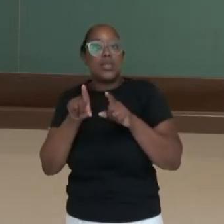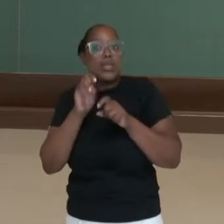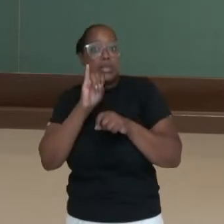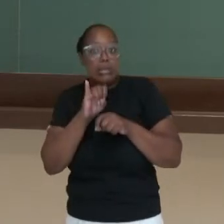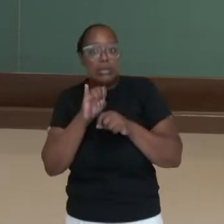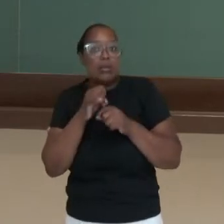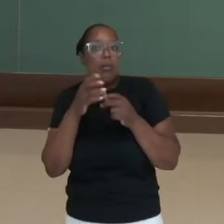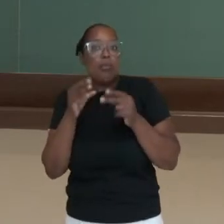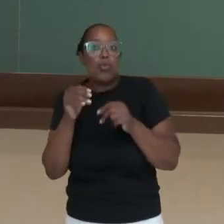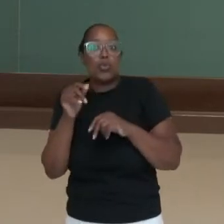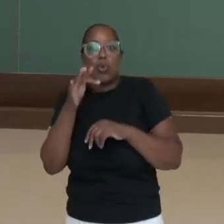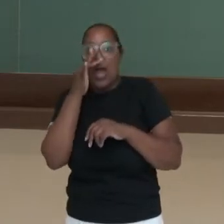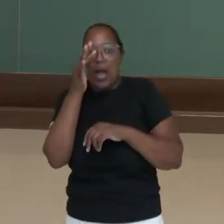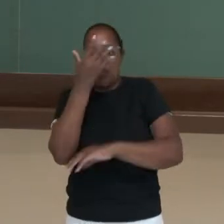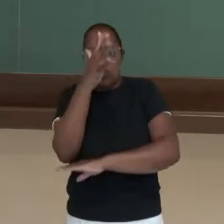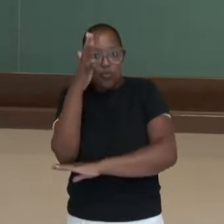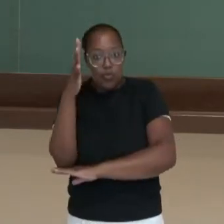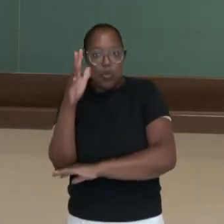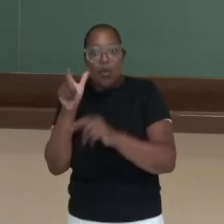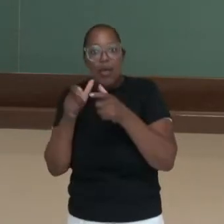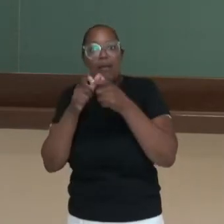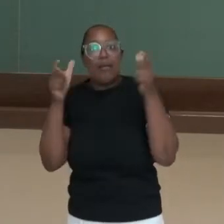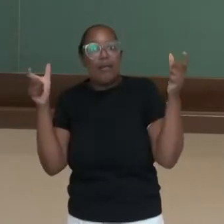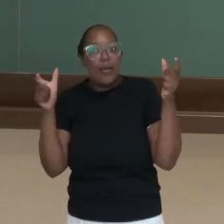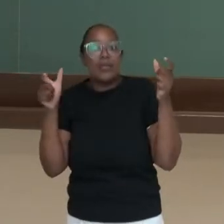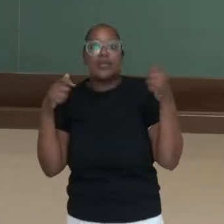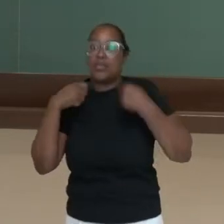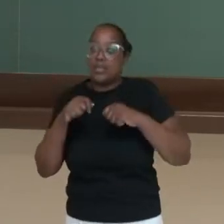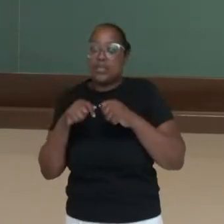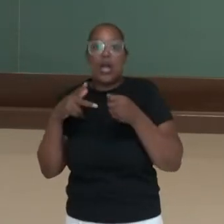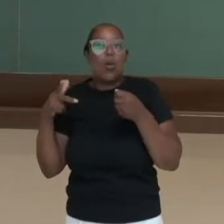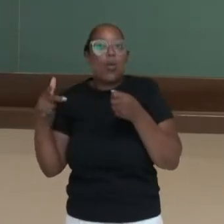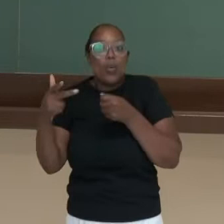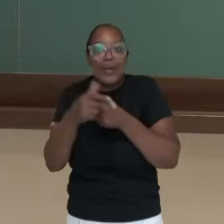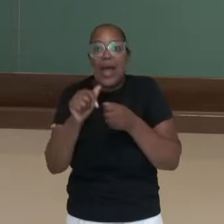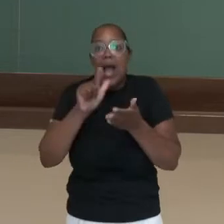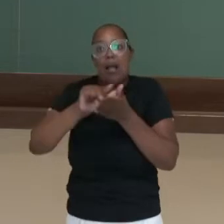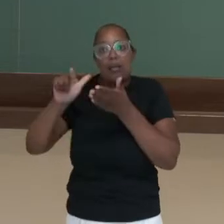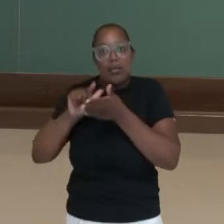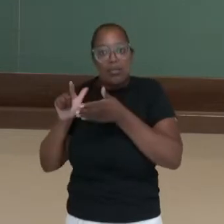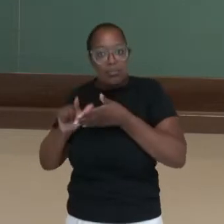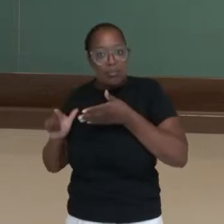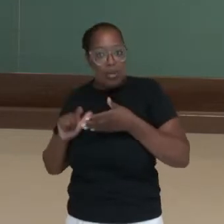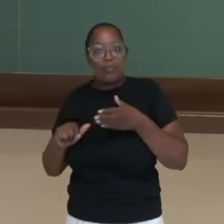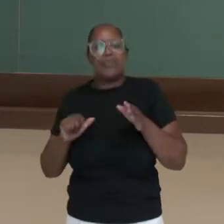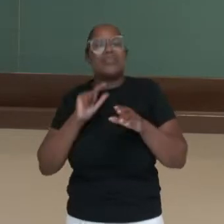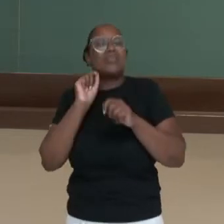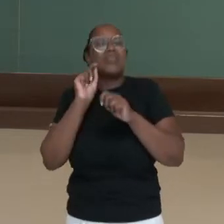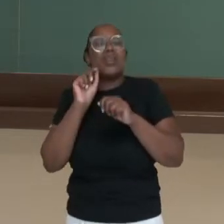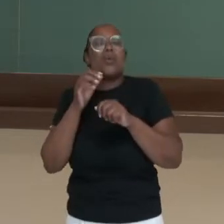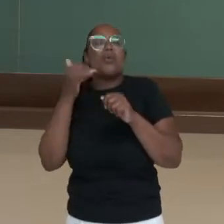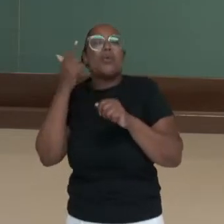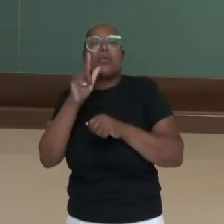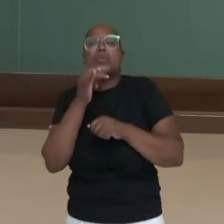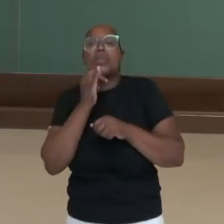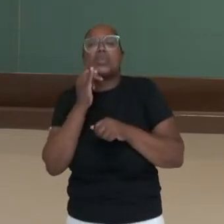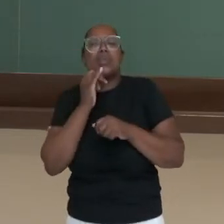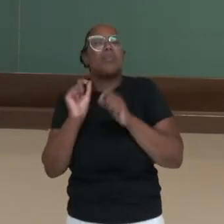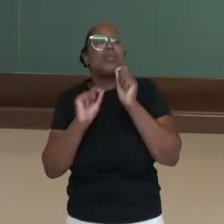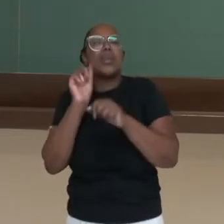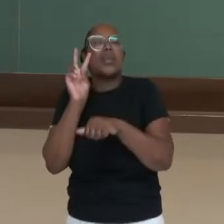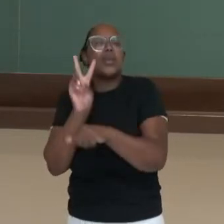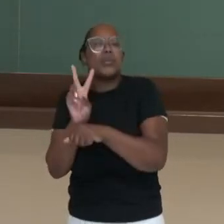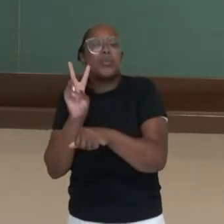como também a escola. Quem que cuida da escola? São os funcionários do Estado, né? Dentro de uma escola pública,